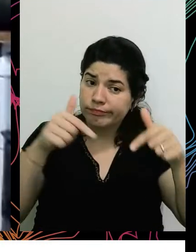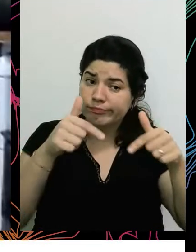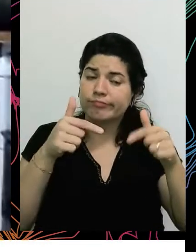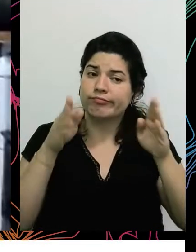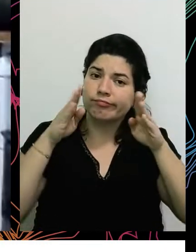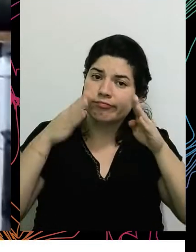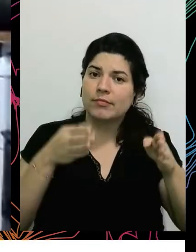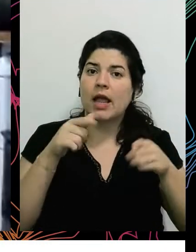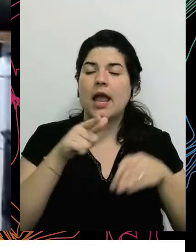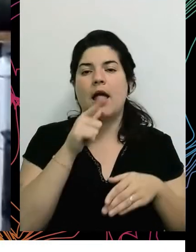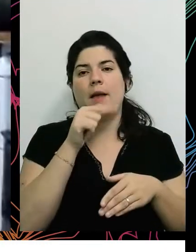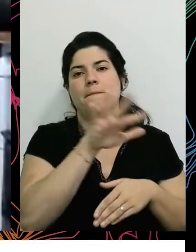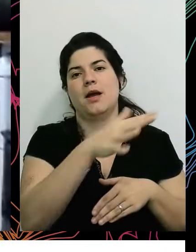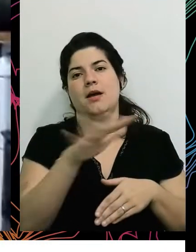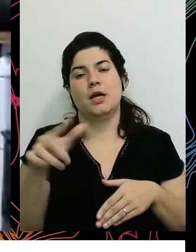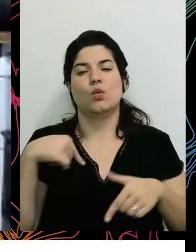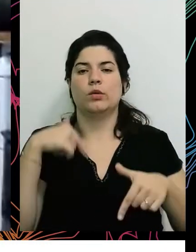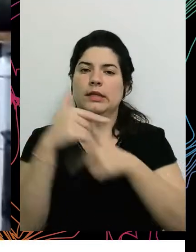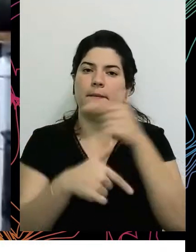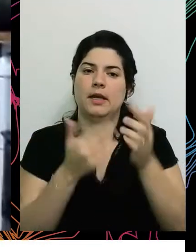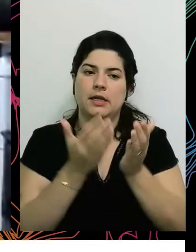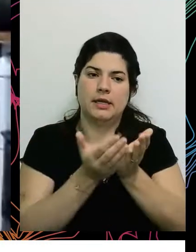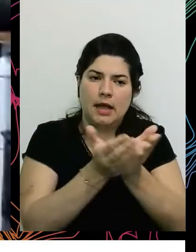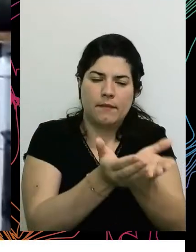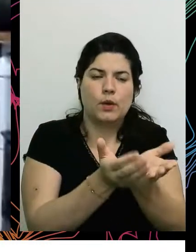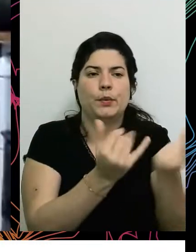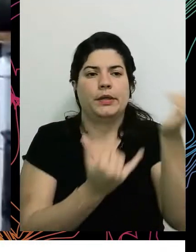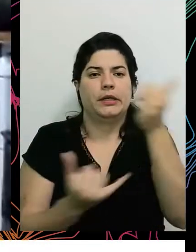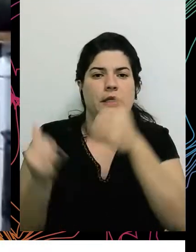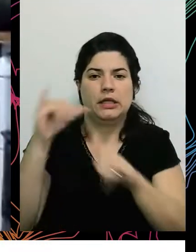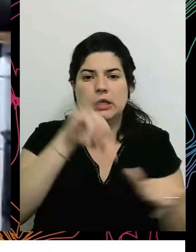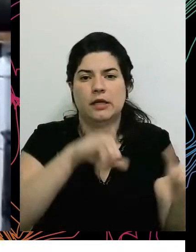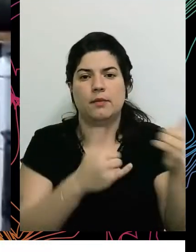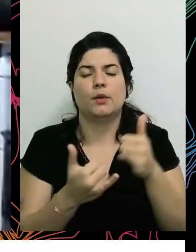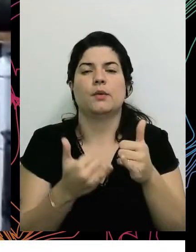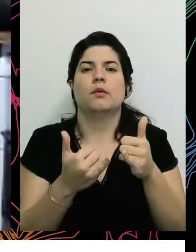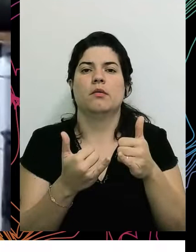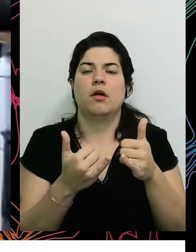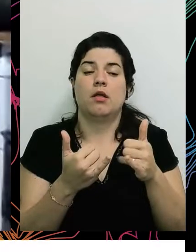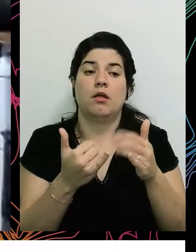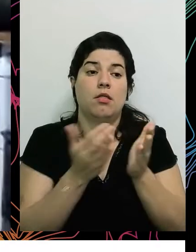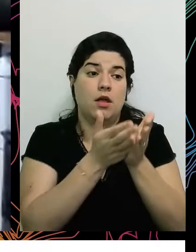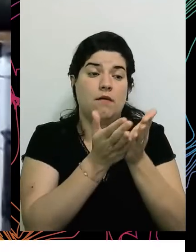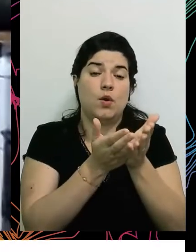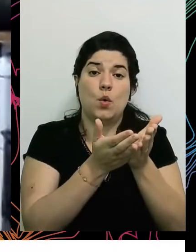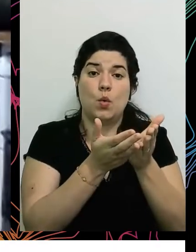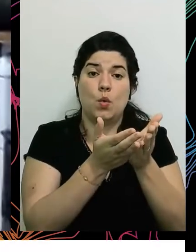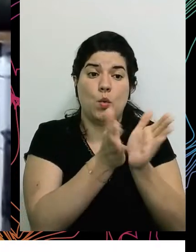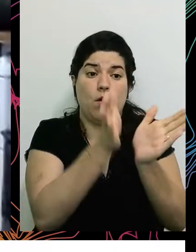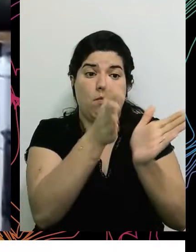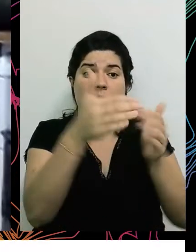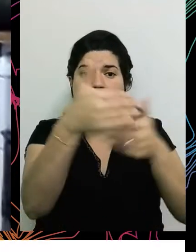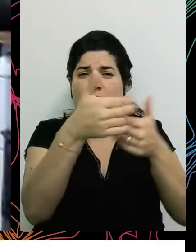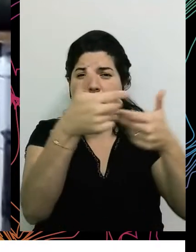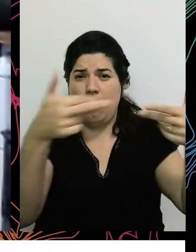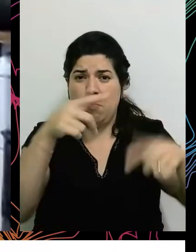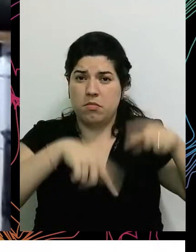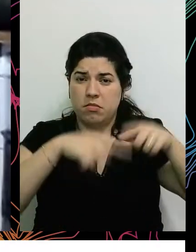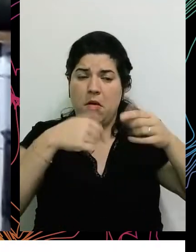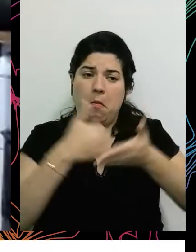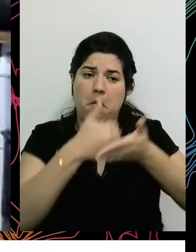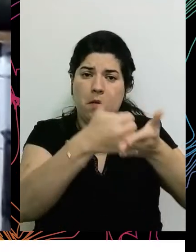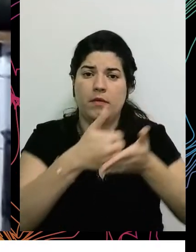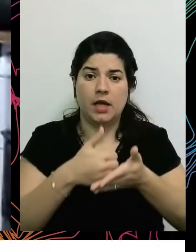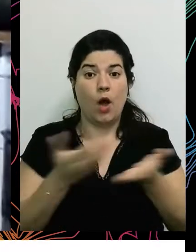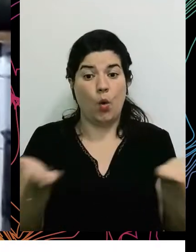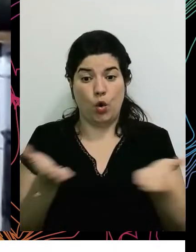em navio conteneiro, navio químico, e depois eu vim para a área offshore, onde eu